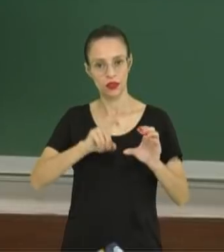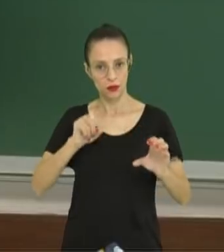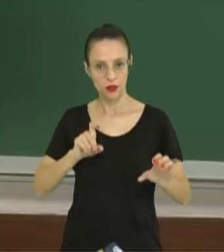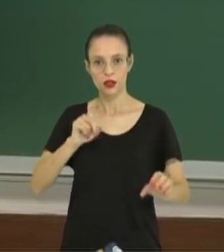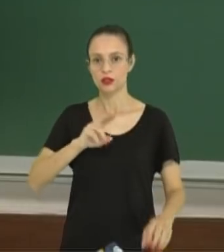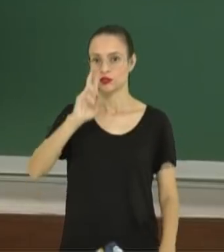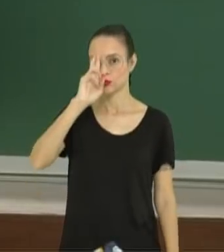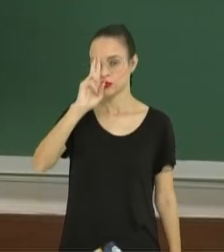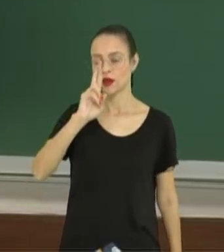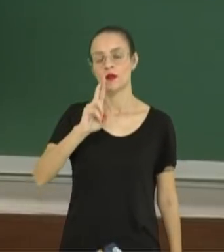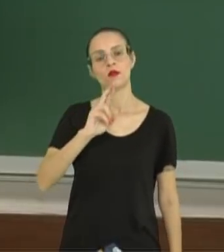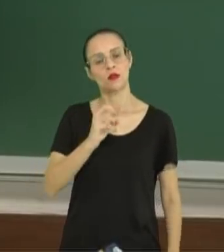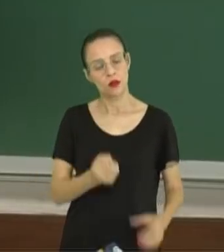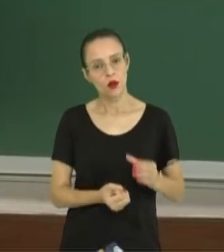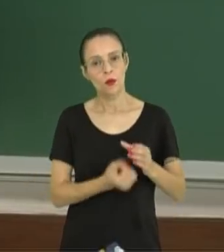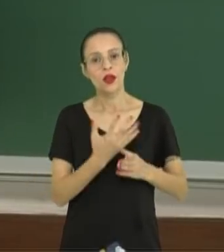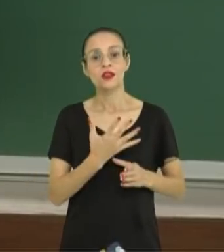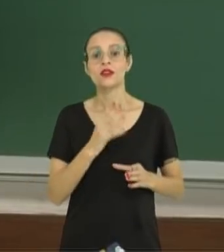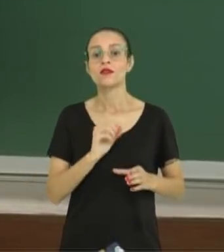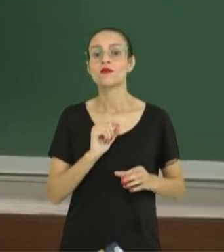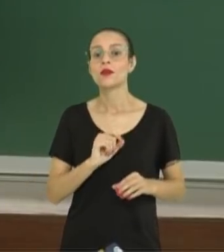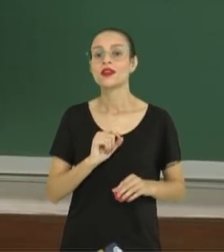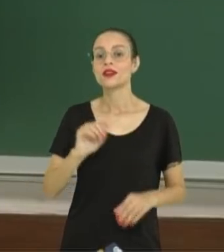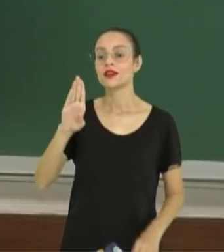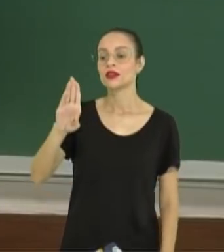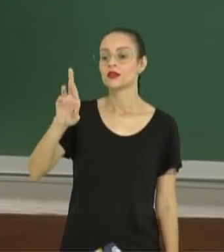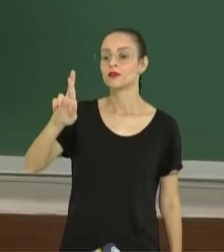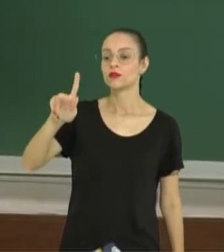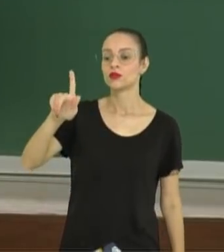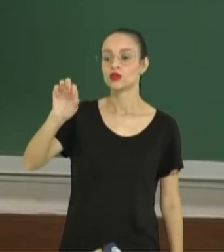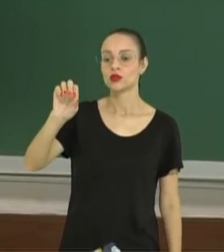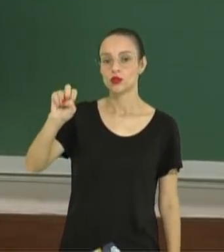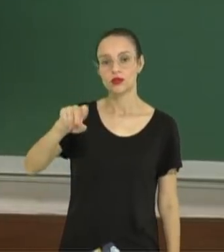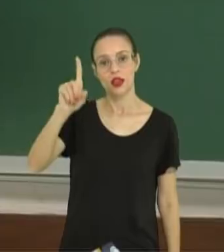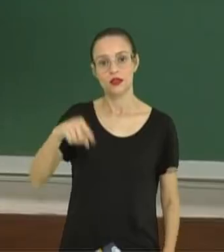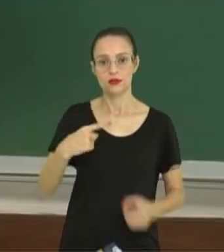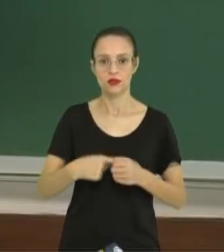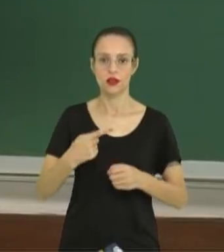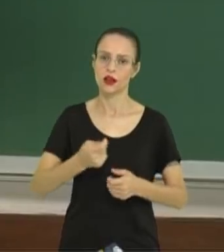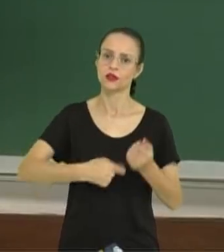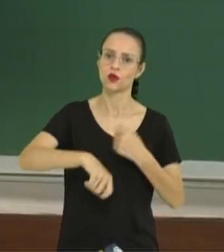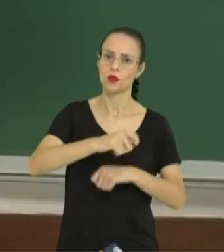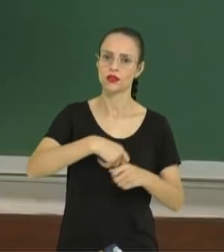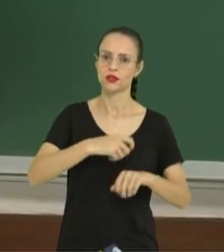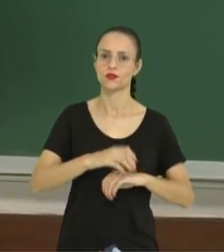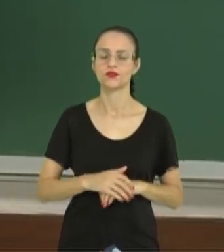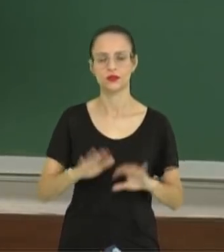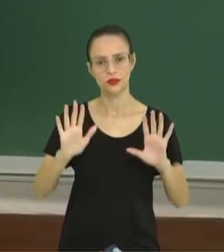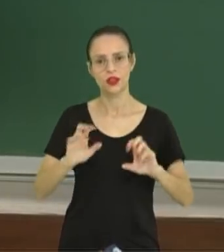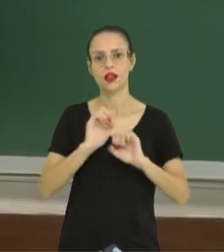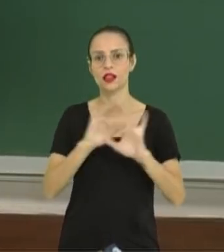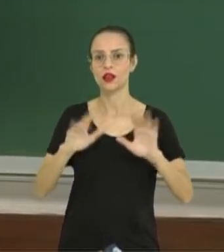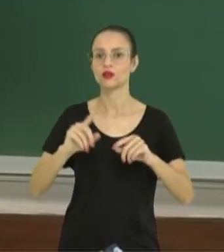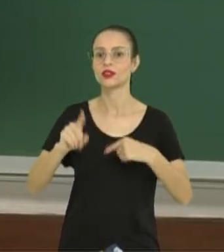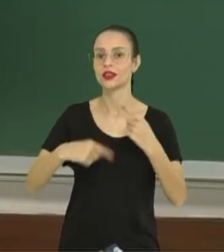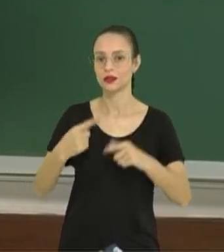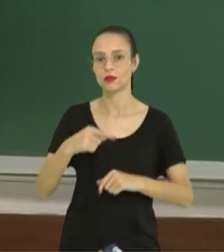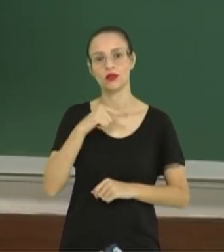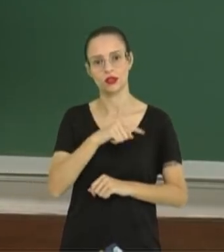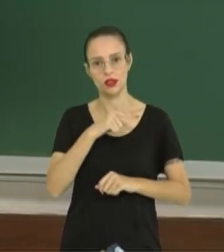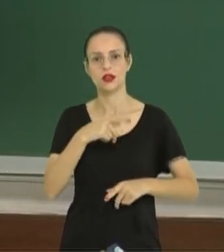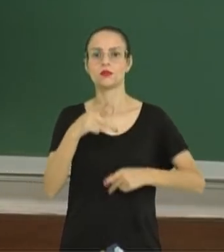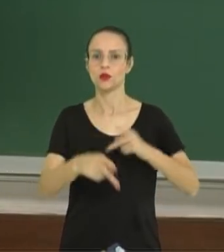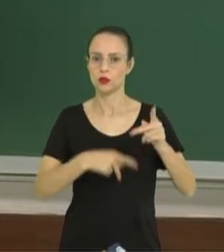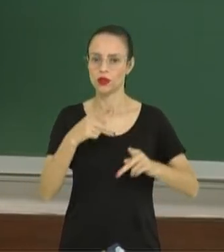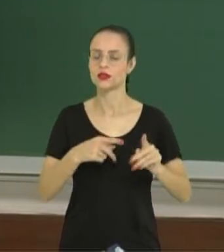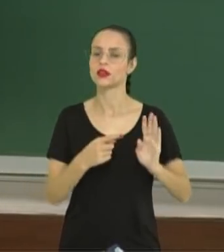senhores feudais e forma os burgos, que são cidades comerciais, tá? Lógico, depois essa população vem exercer